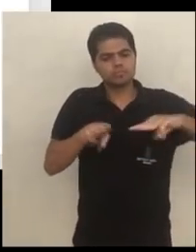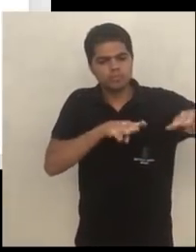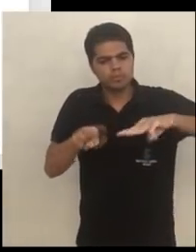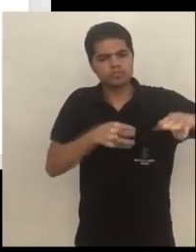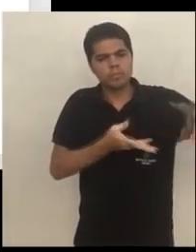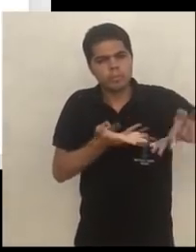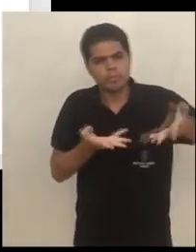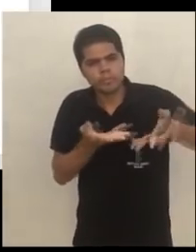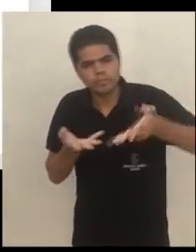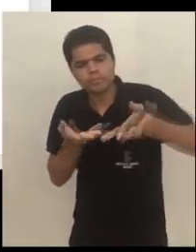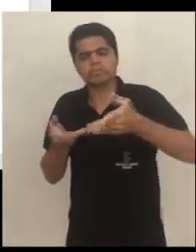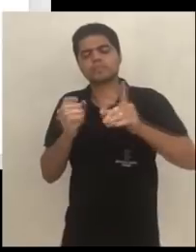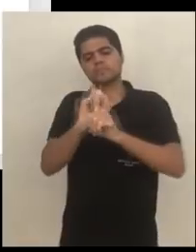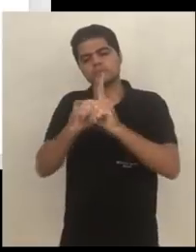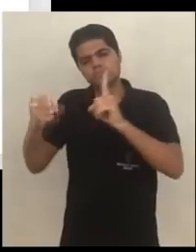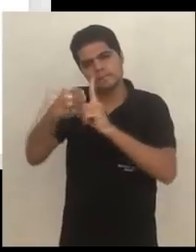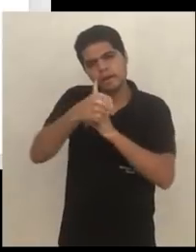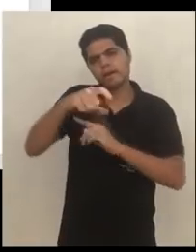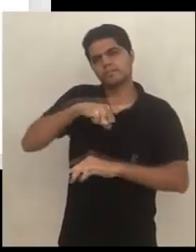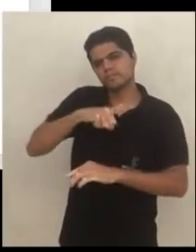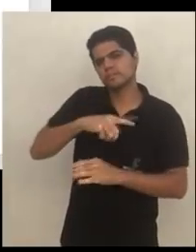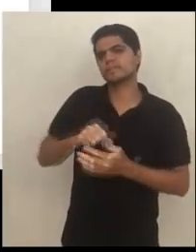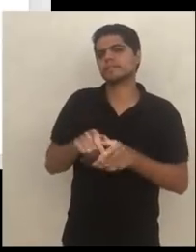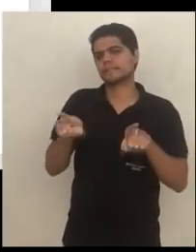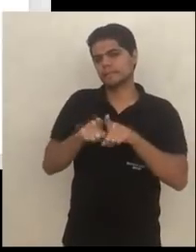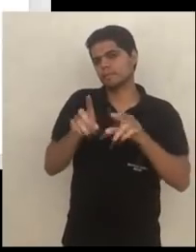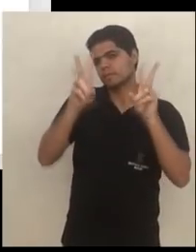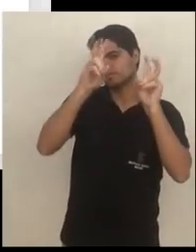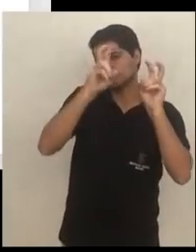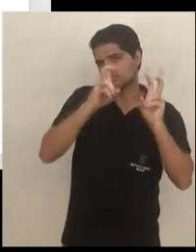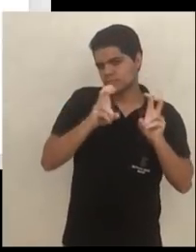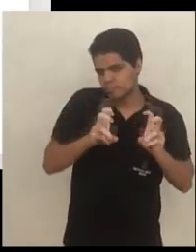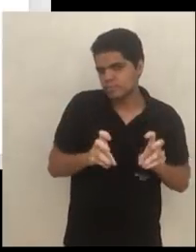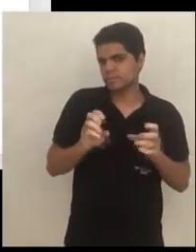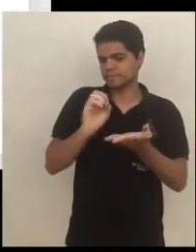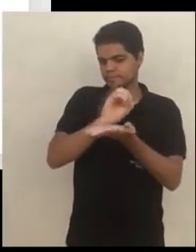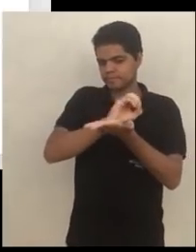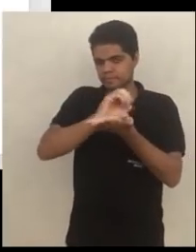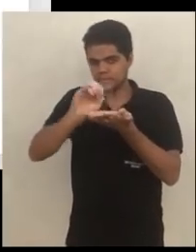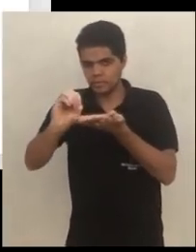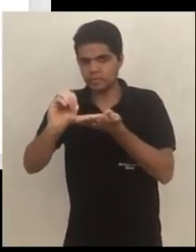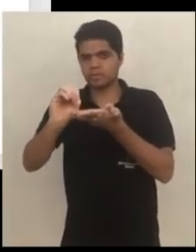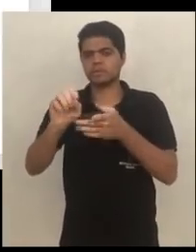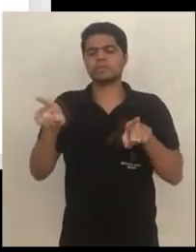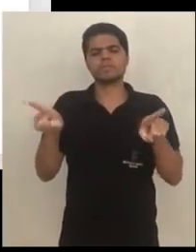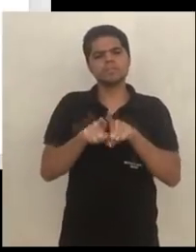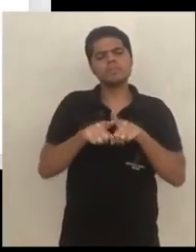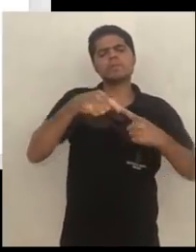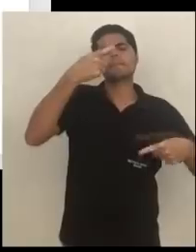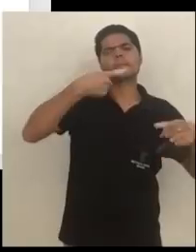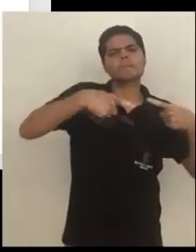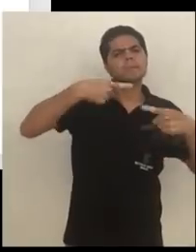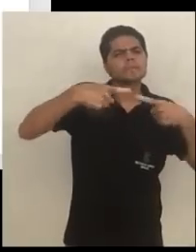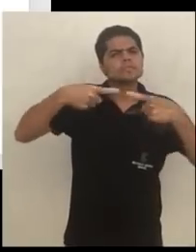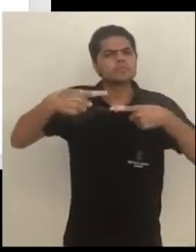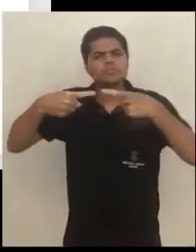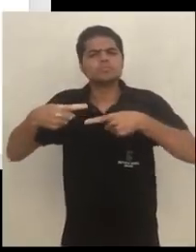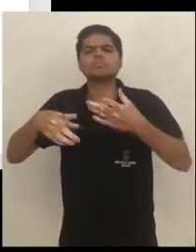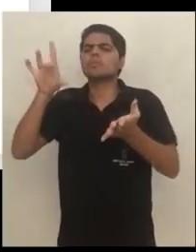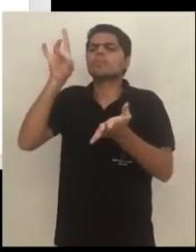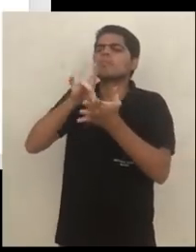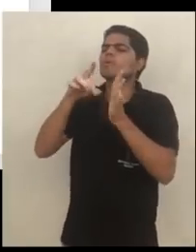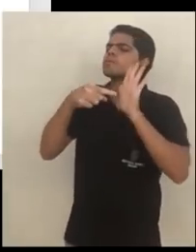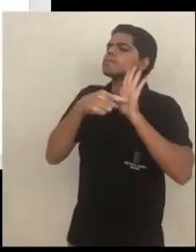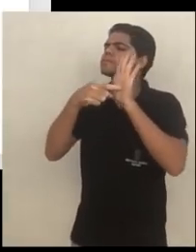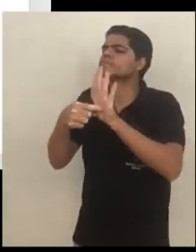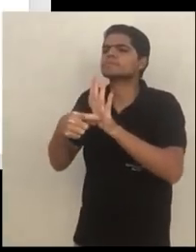sociais que são envolvidos na temática do segmento orgânico, discute e propõe posicionamentos. A gente discutiu esse tempo